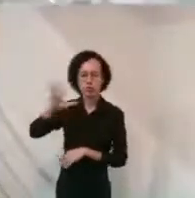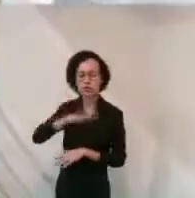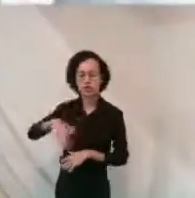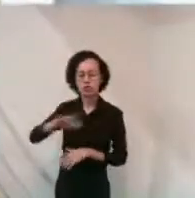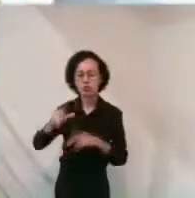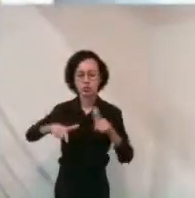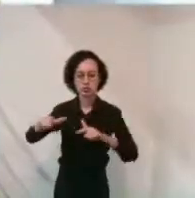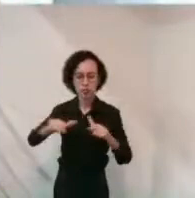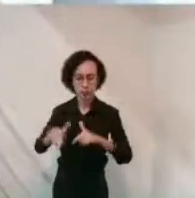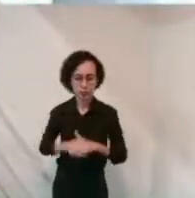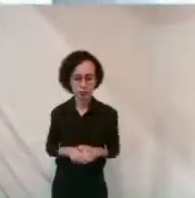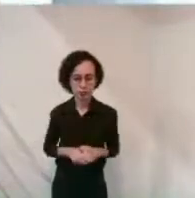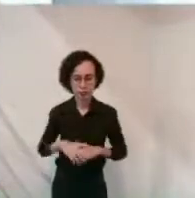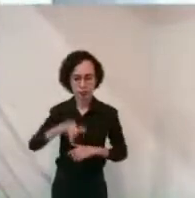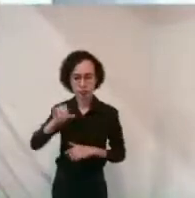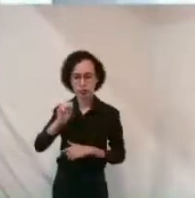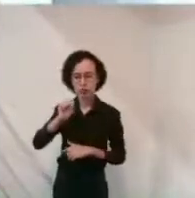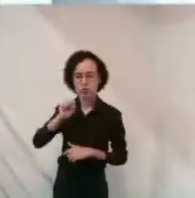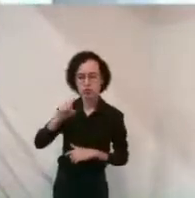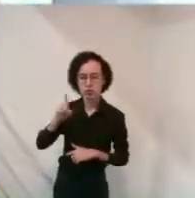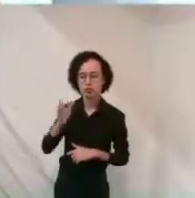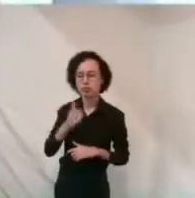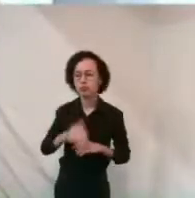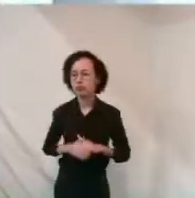Ramos Pereira.